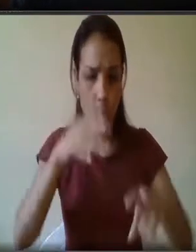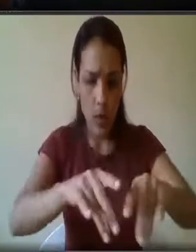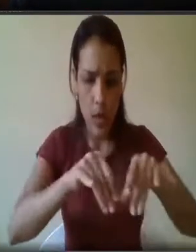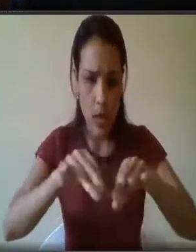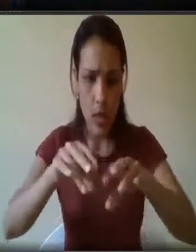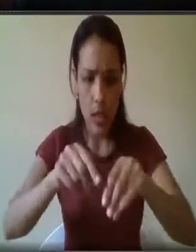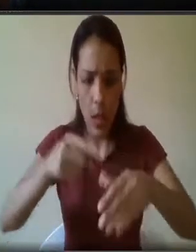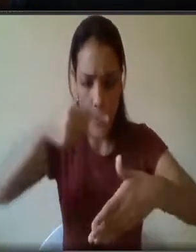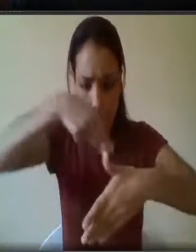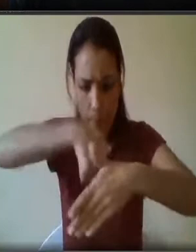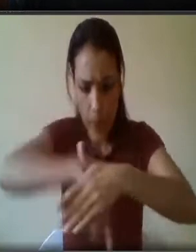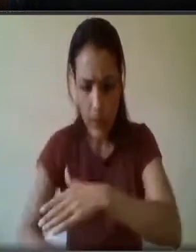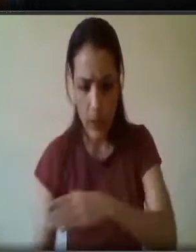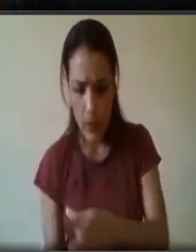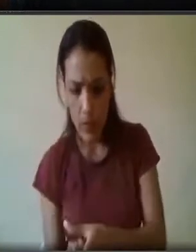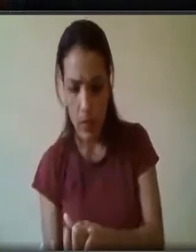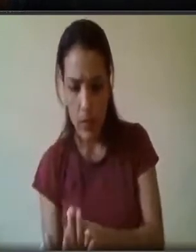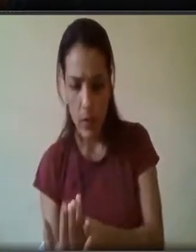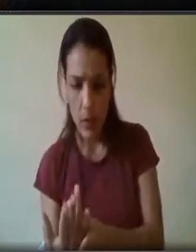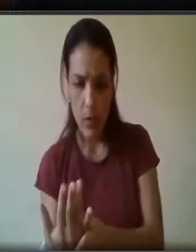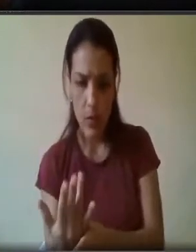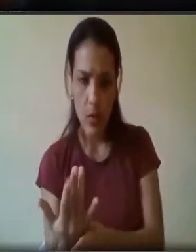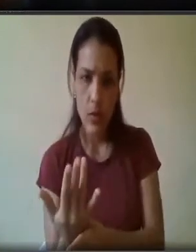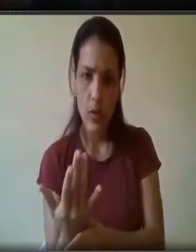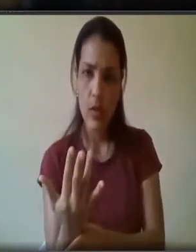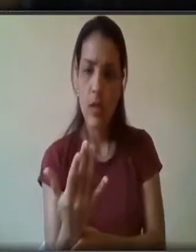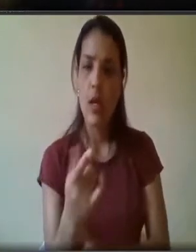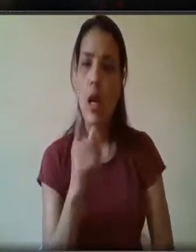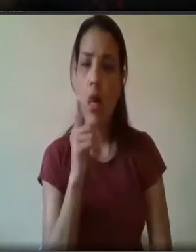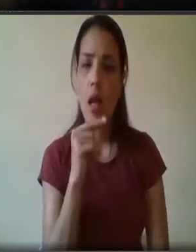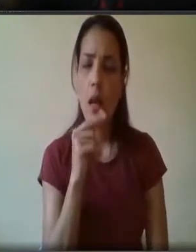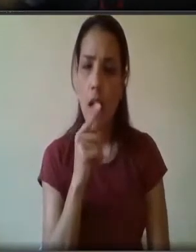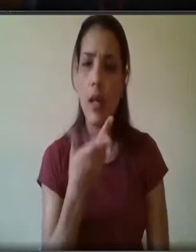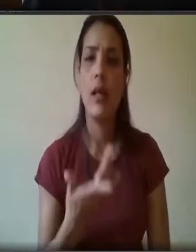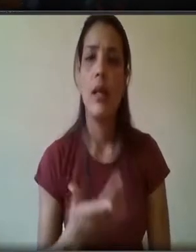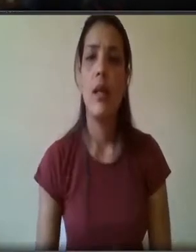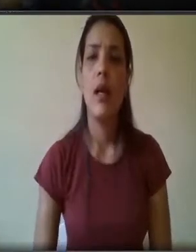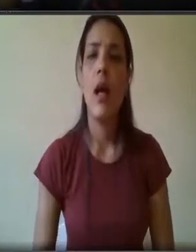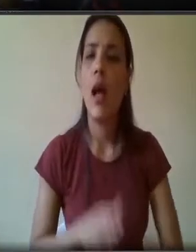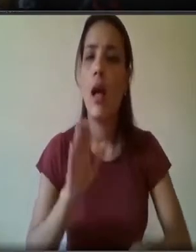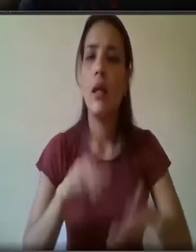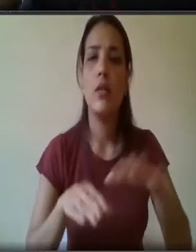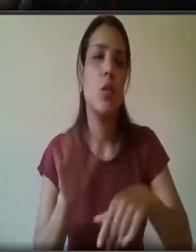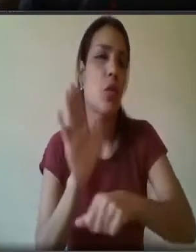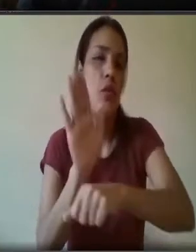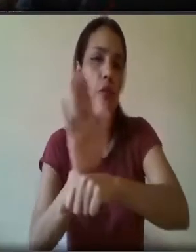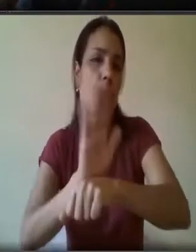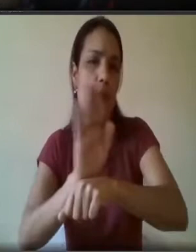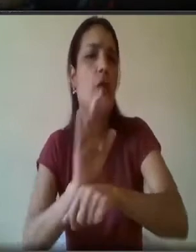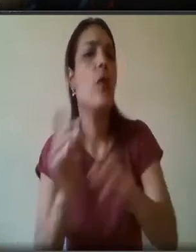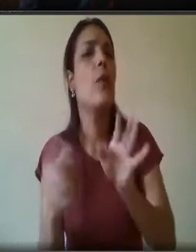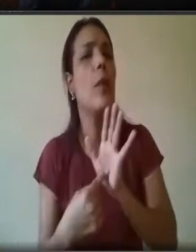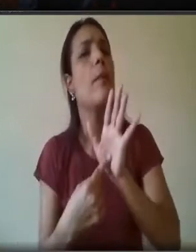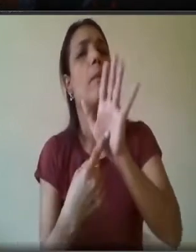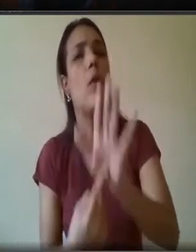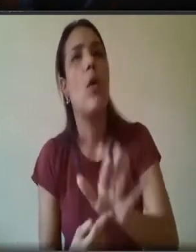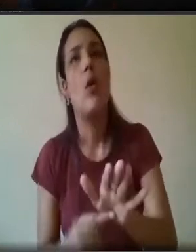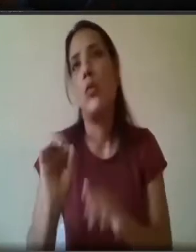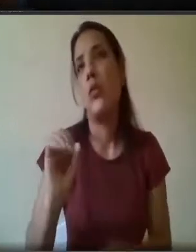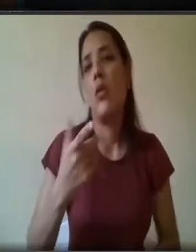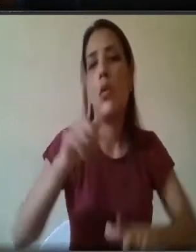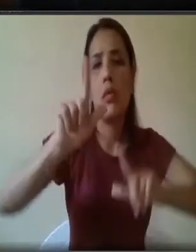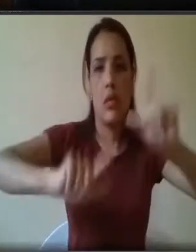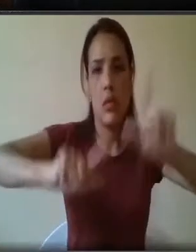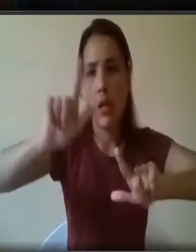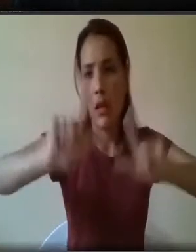lá no Canadá, na Groenlândia, e alguém mostrar, né? Ou aparecer em algum programa de TV. Aqui no